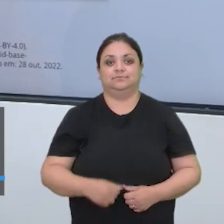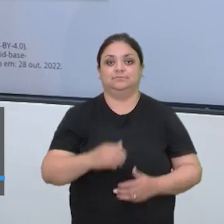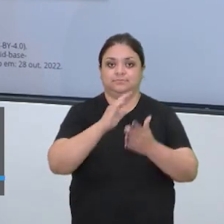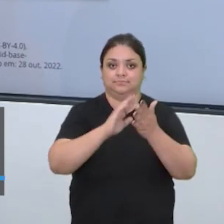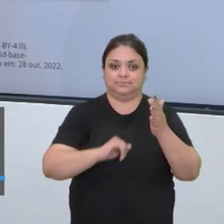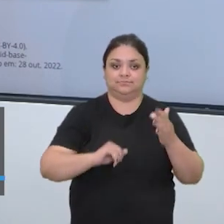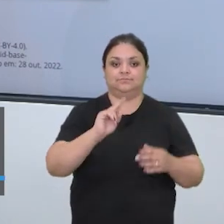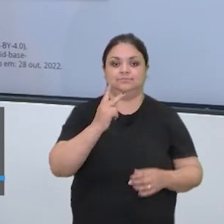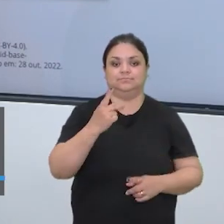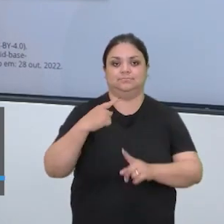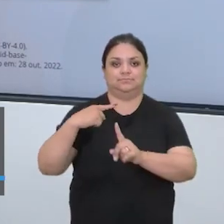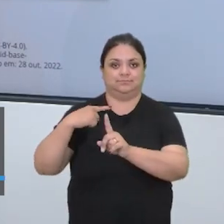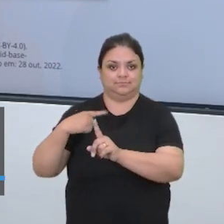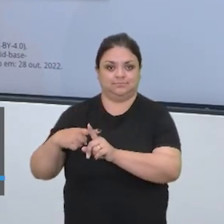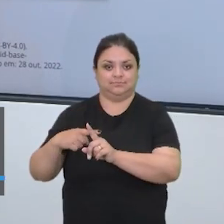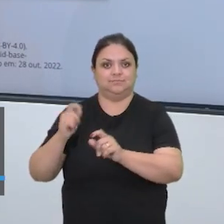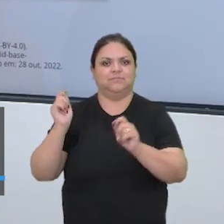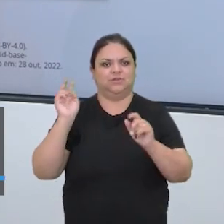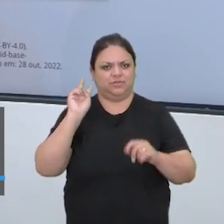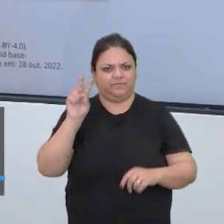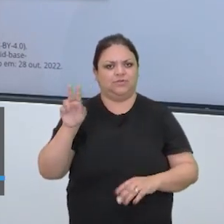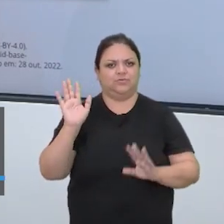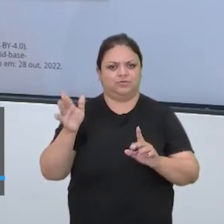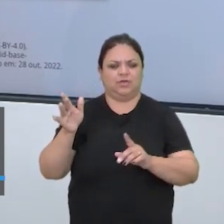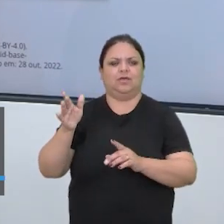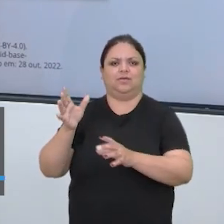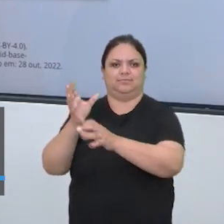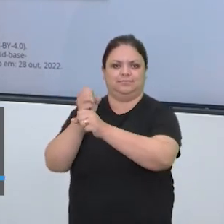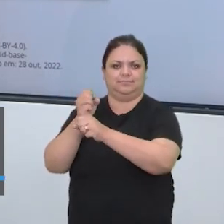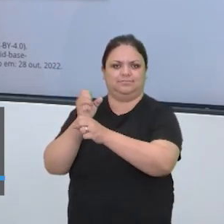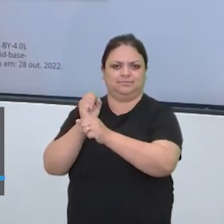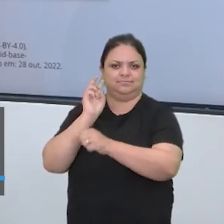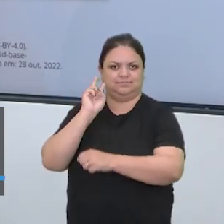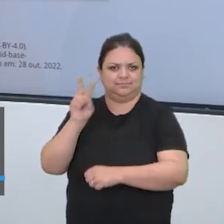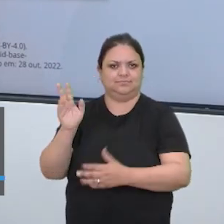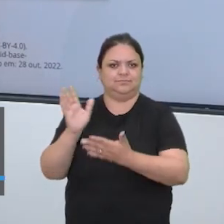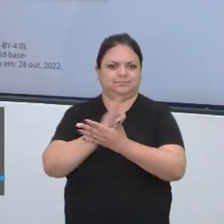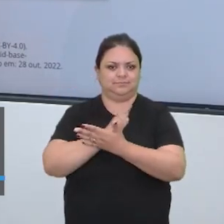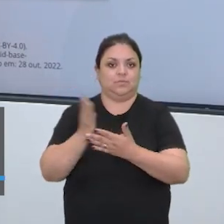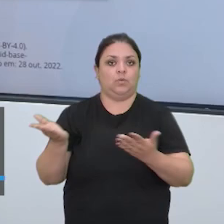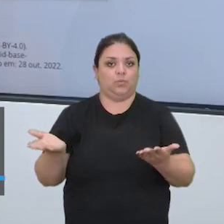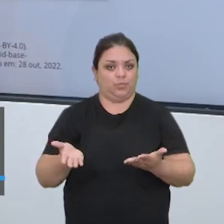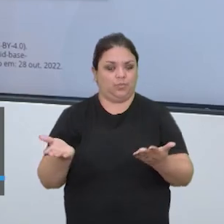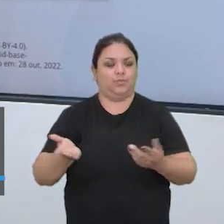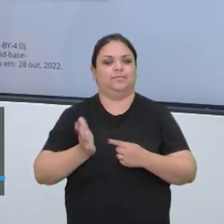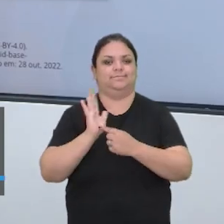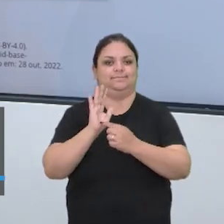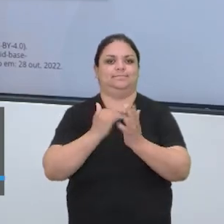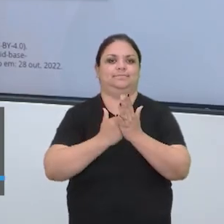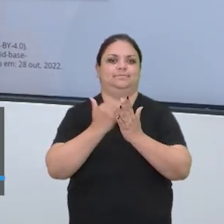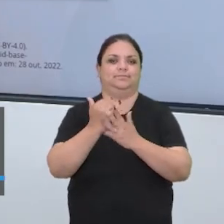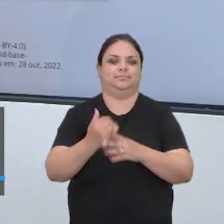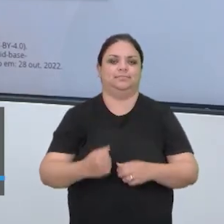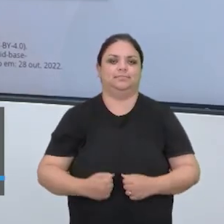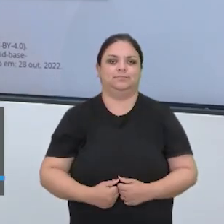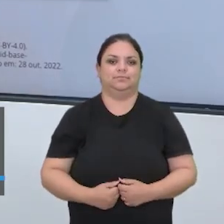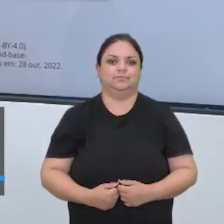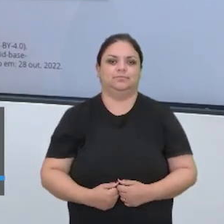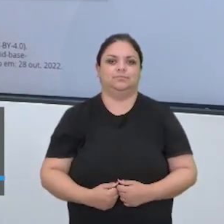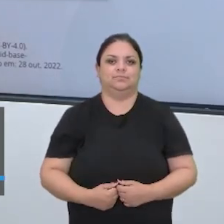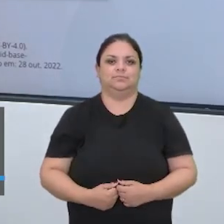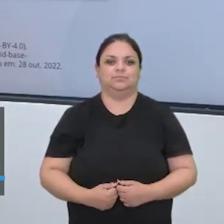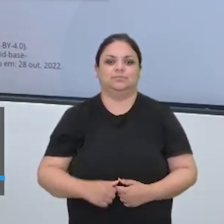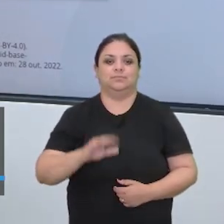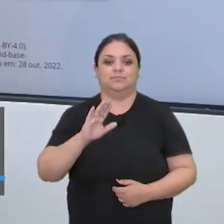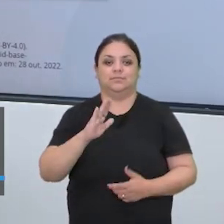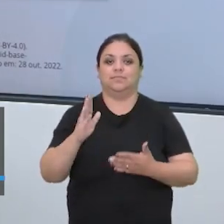A gente já viu em algumas formulações e vamos voltar a ver também algumas equações que eu coloquei para vocês hoje. Porém, existem alguns ácidos que